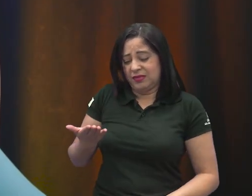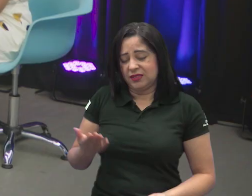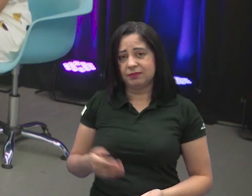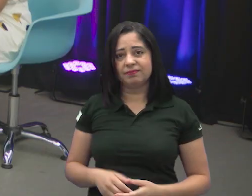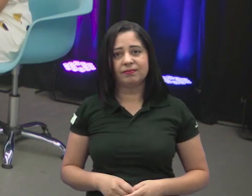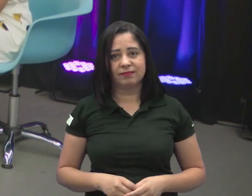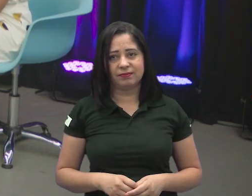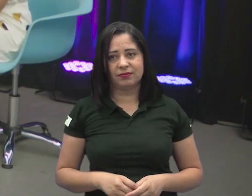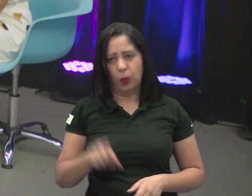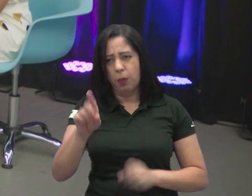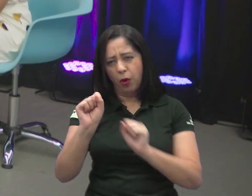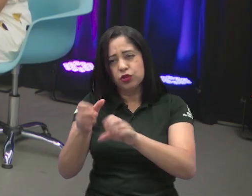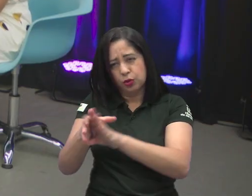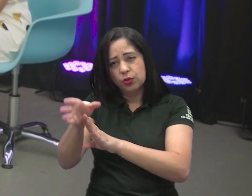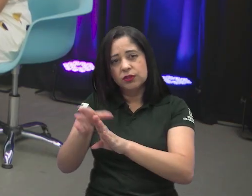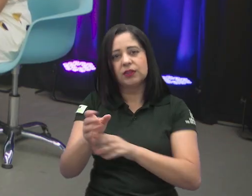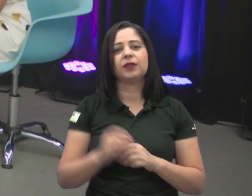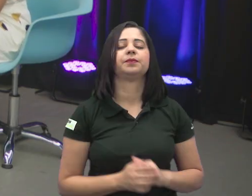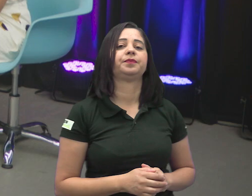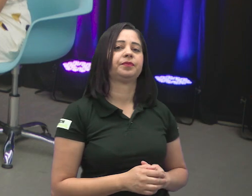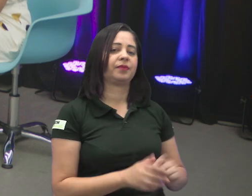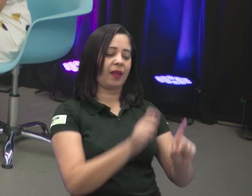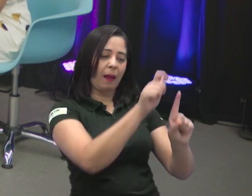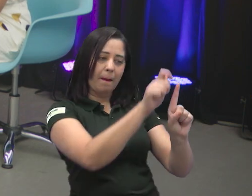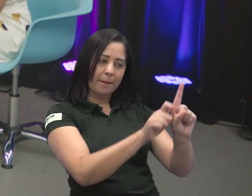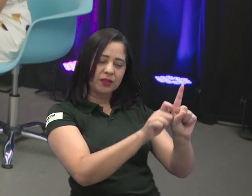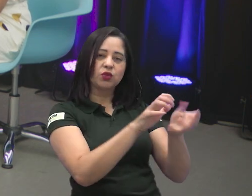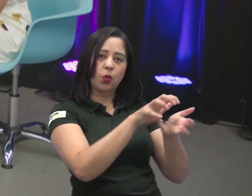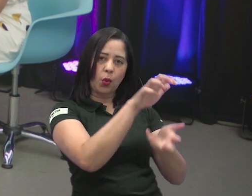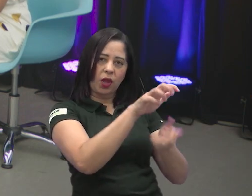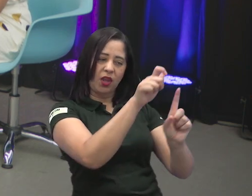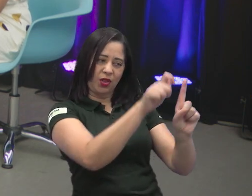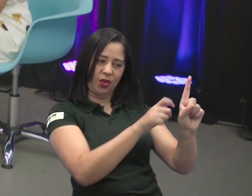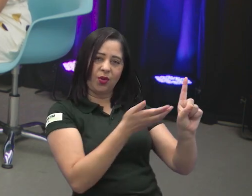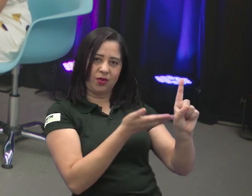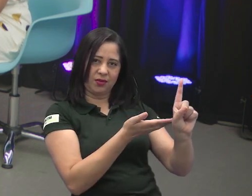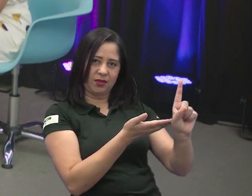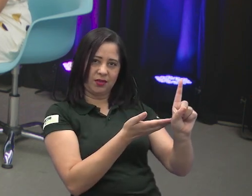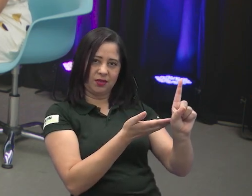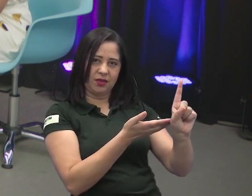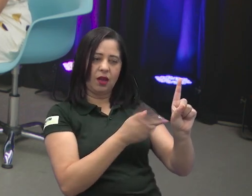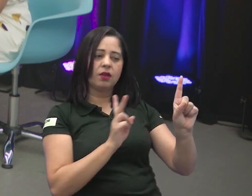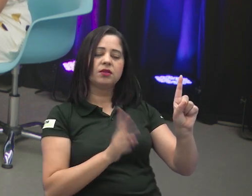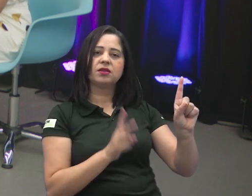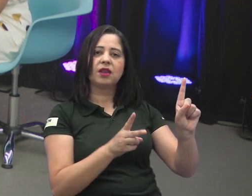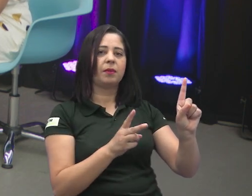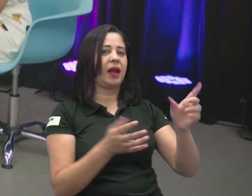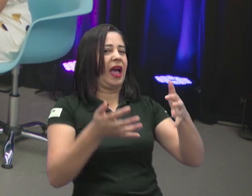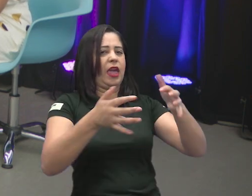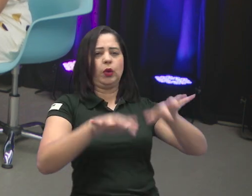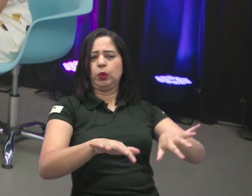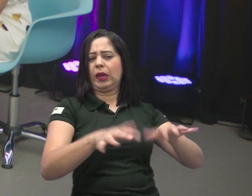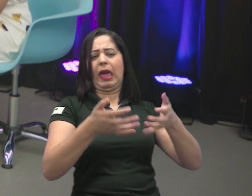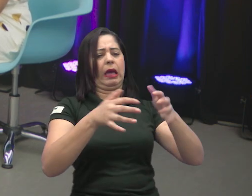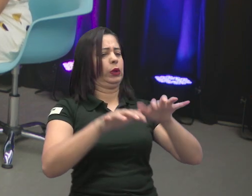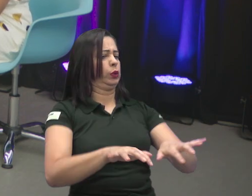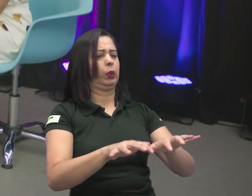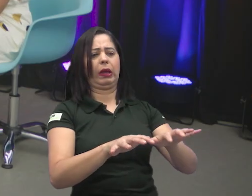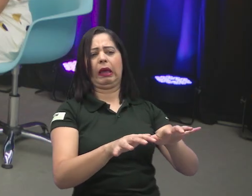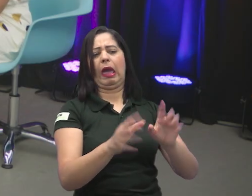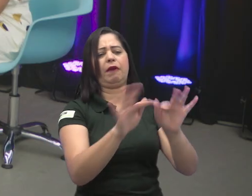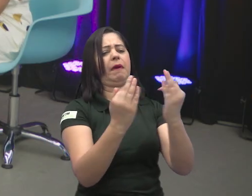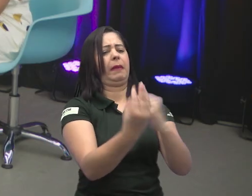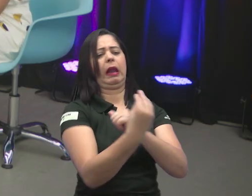os telespectadores lá em casa? Os idosos, eles têm muito isso, essa fala. Ah, não quero dar trabalho, não quero